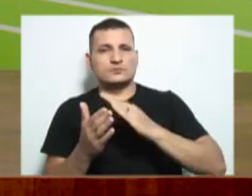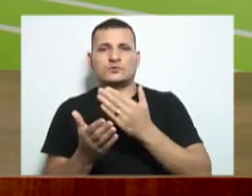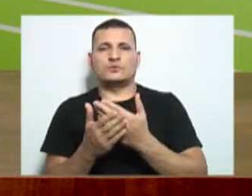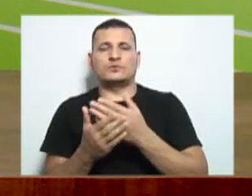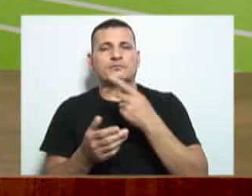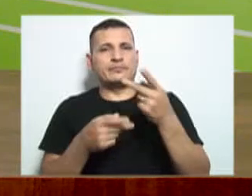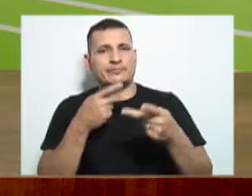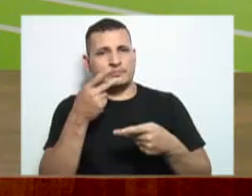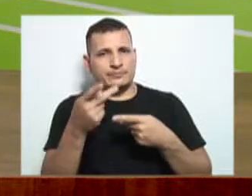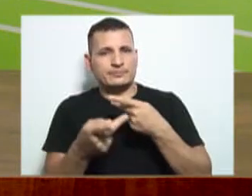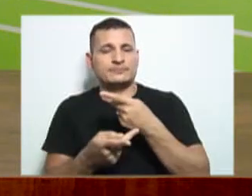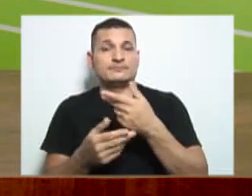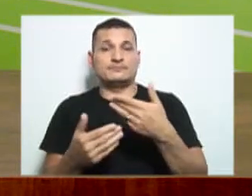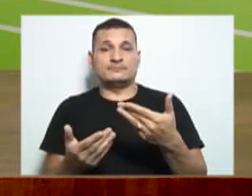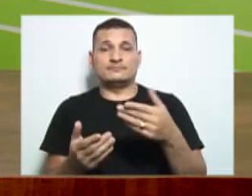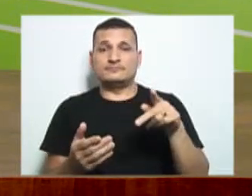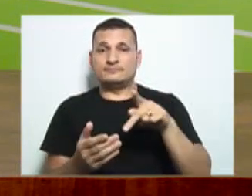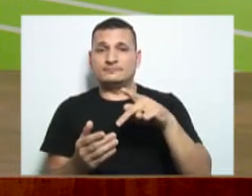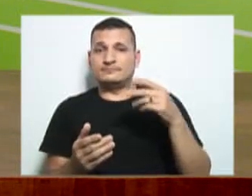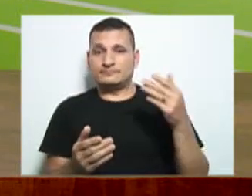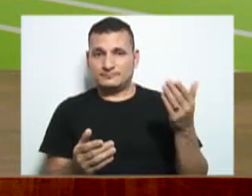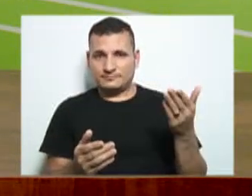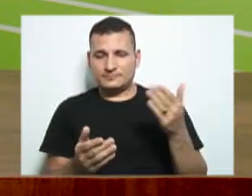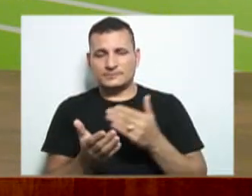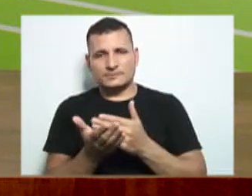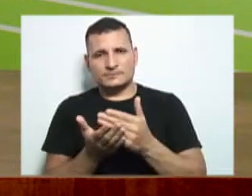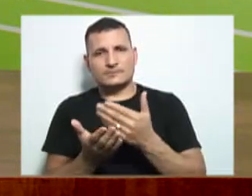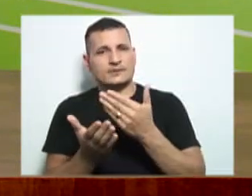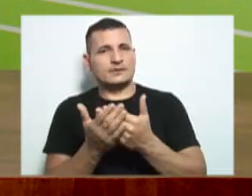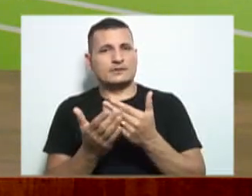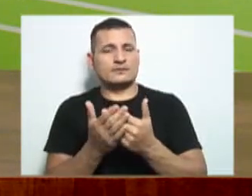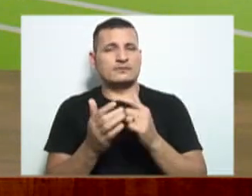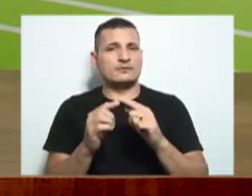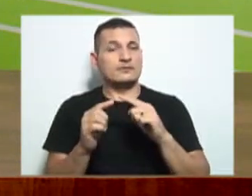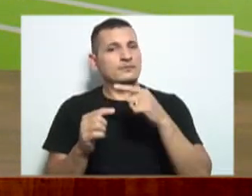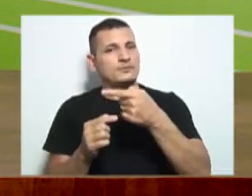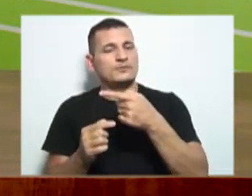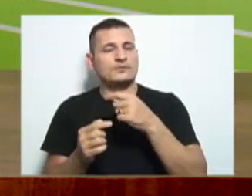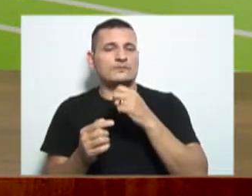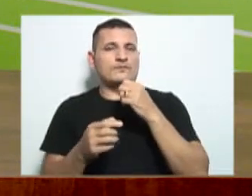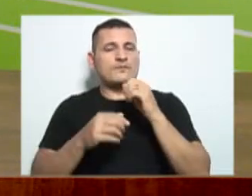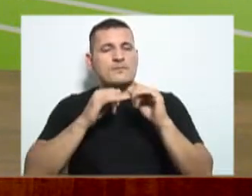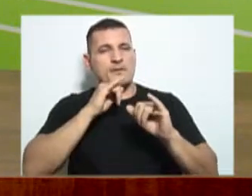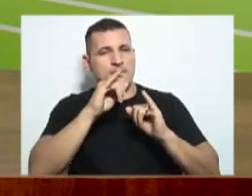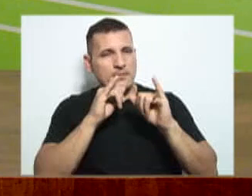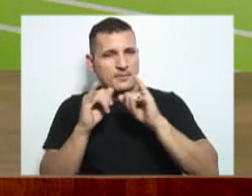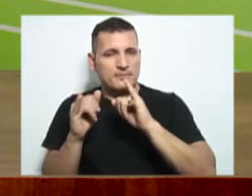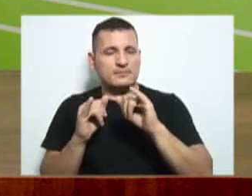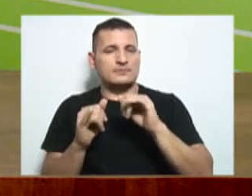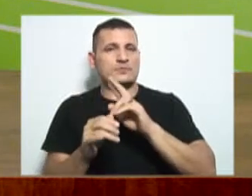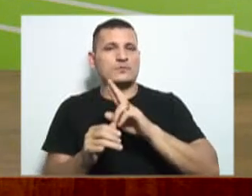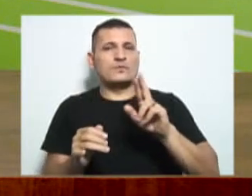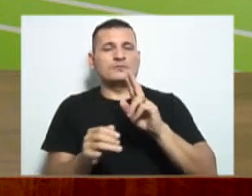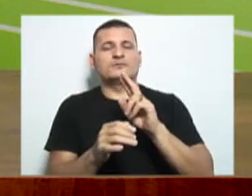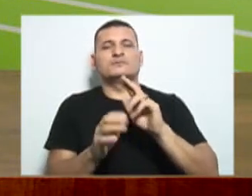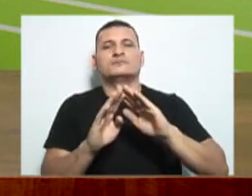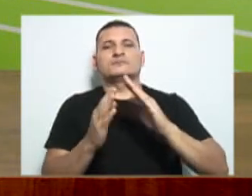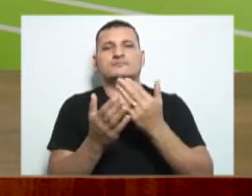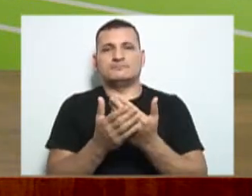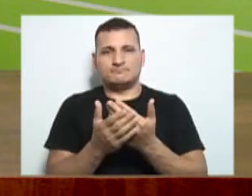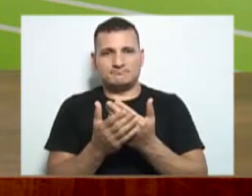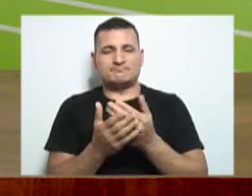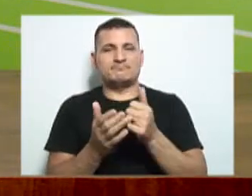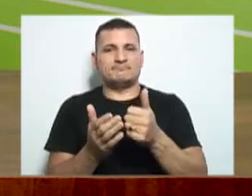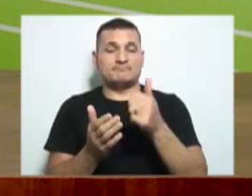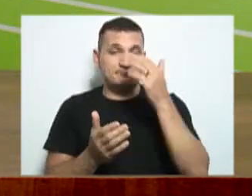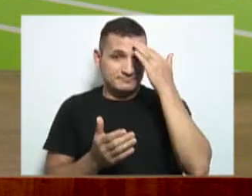professora Priscila agora vai dar início à aula e posteriormente nós vamos citar o nome das escolas que já nos encaminharam mensagem. Desde já